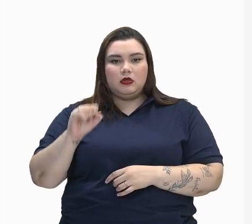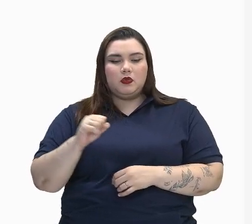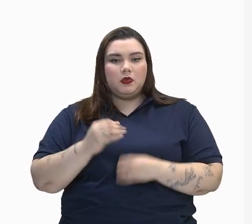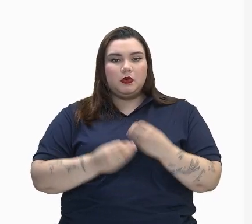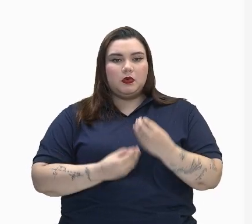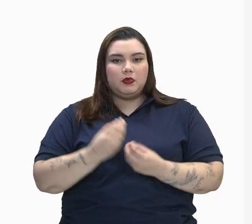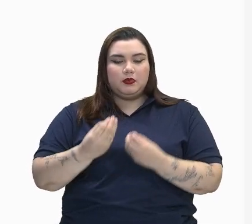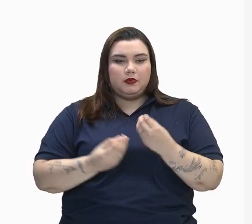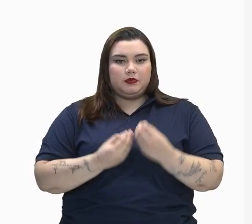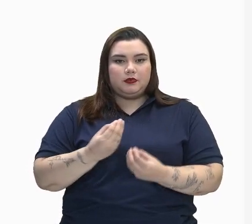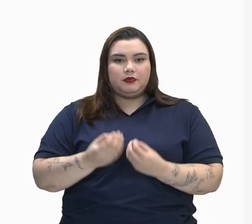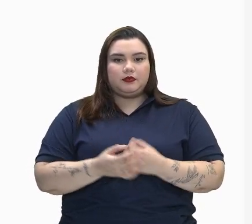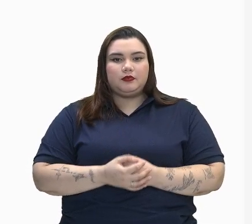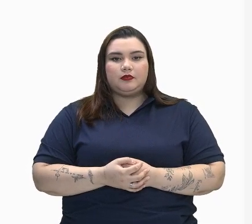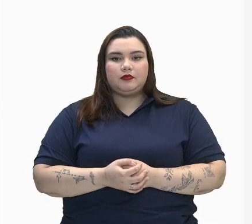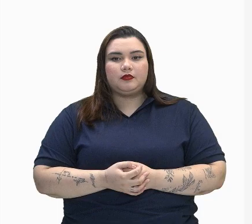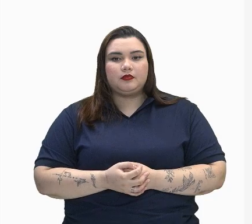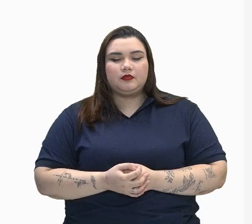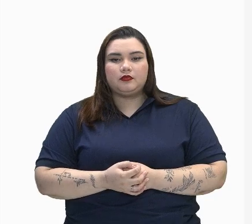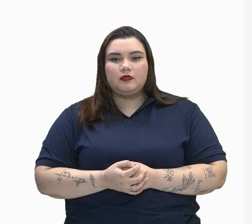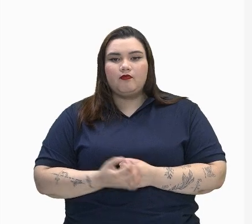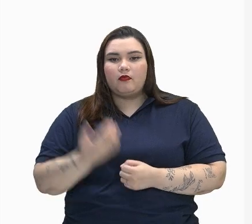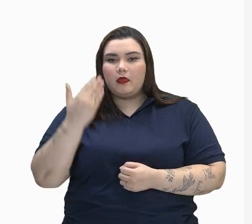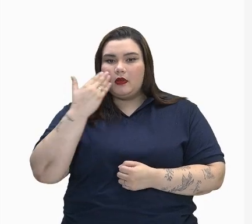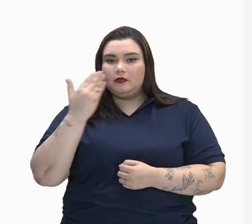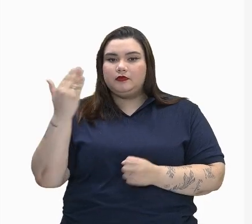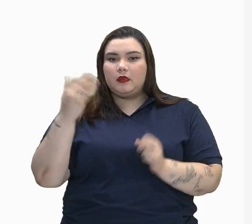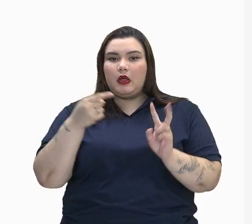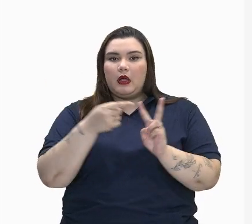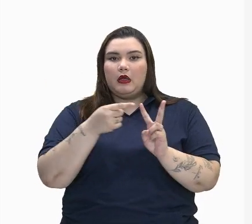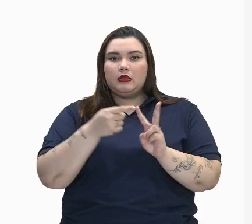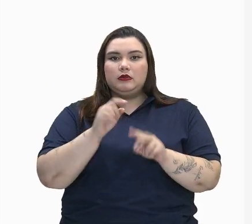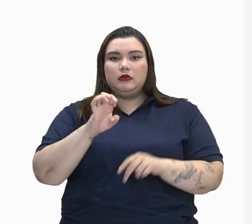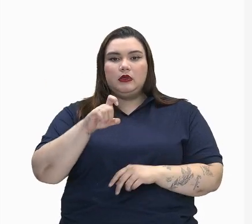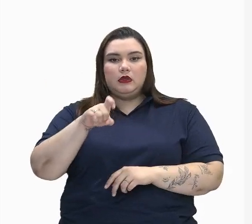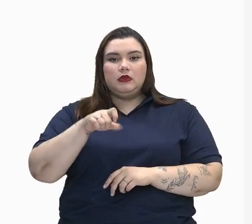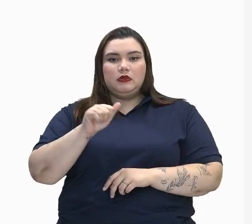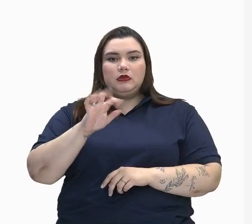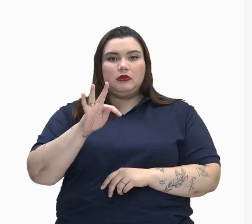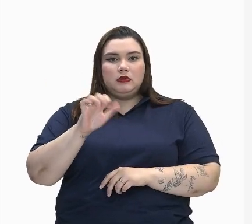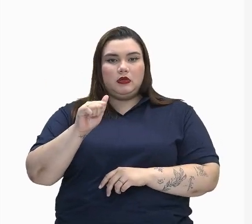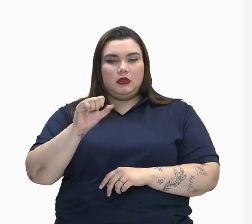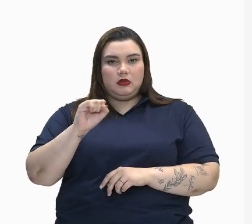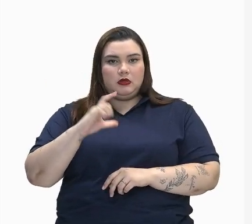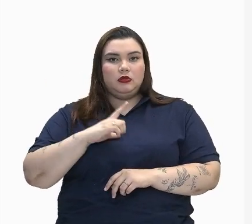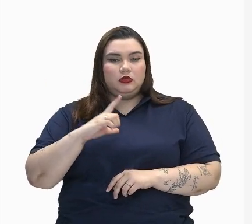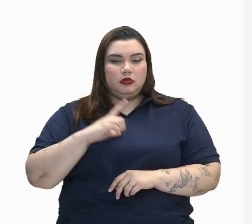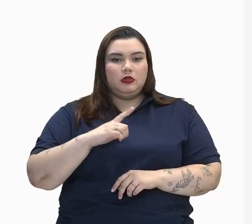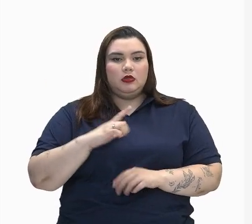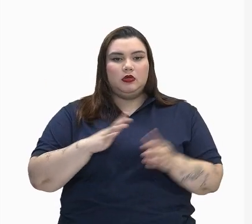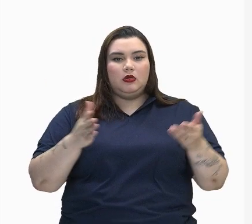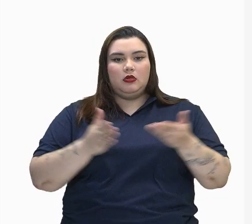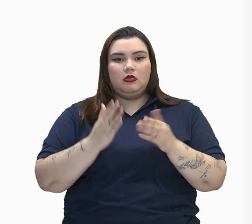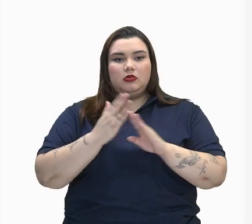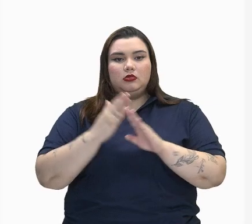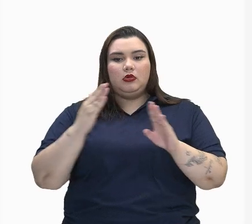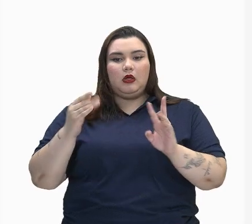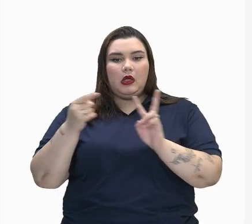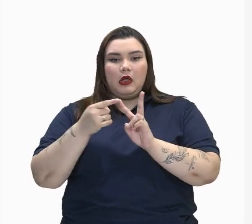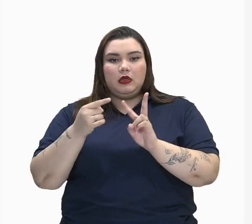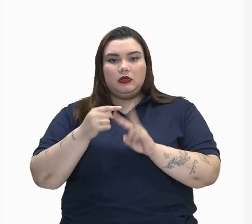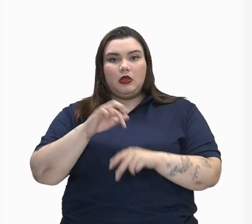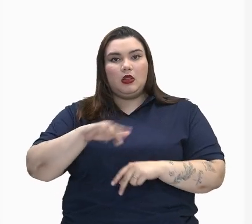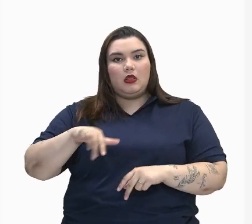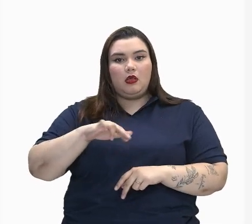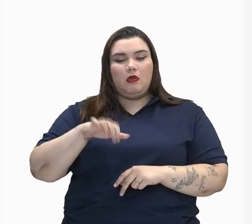raízes? Observem aí que nós temos as raízes exatas. Então, nós vamos localizar as raízes que não são